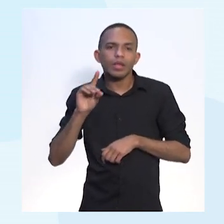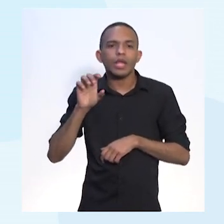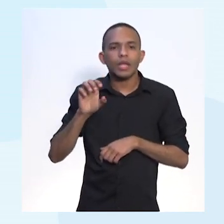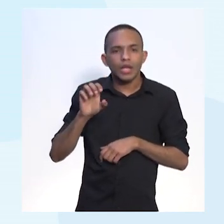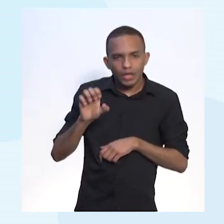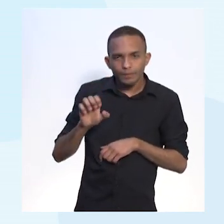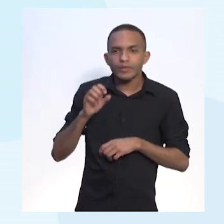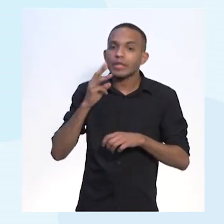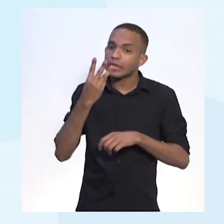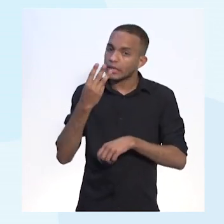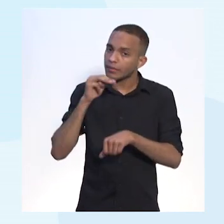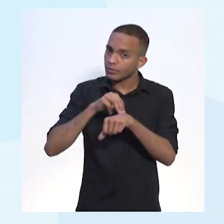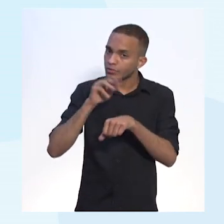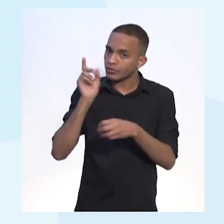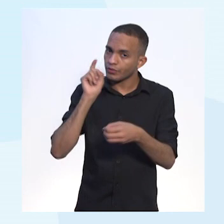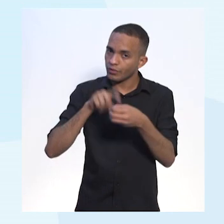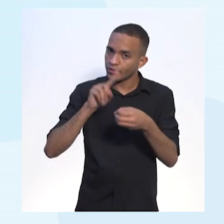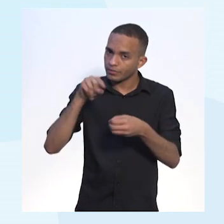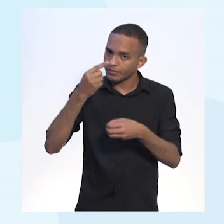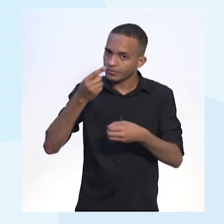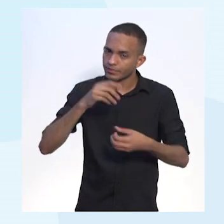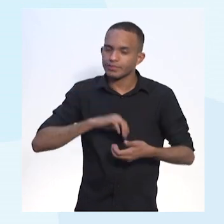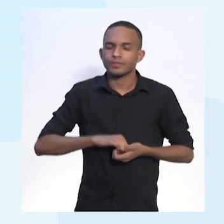tá? Então, 3 minutinhos.